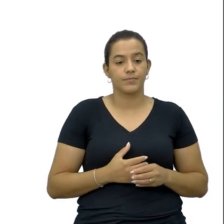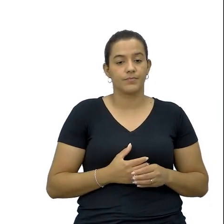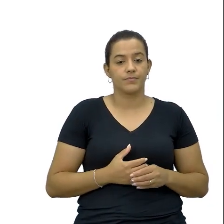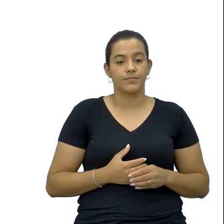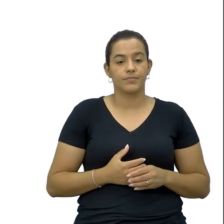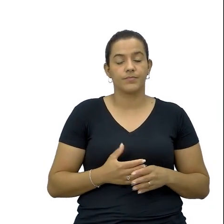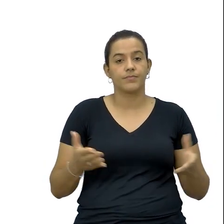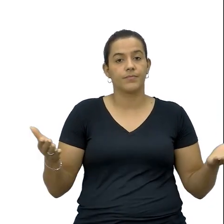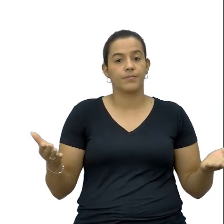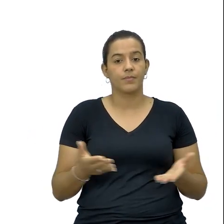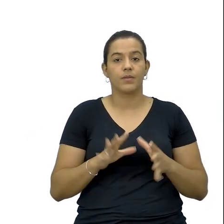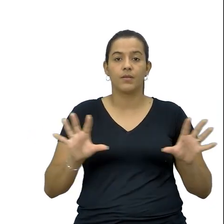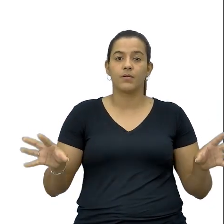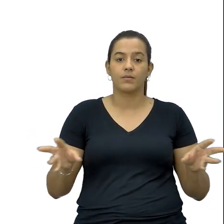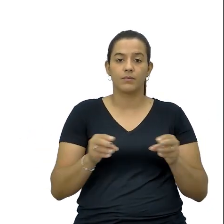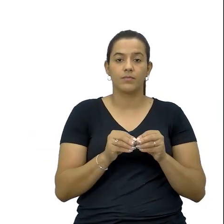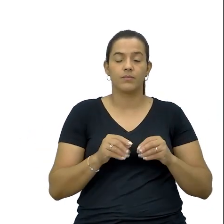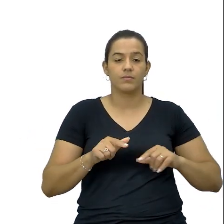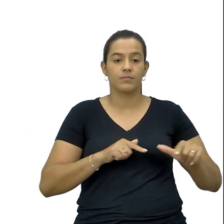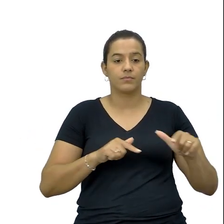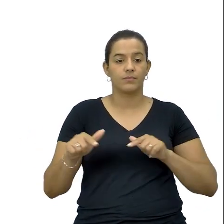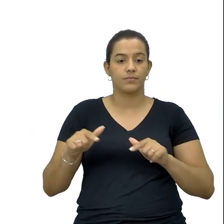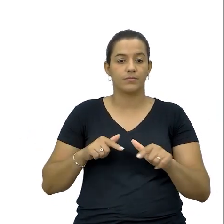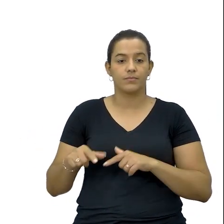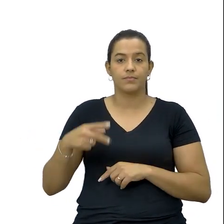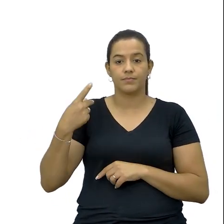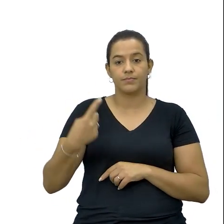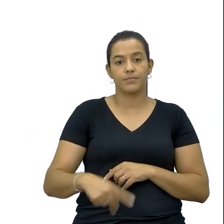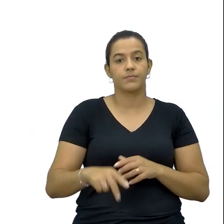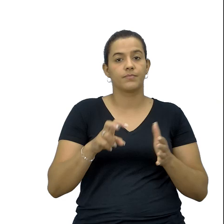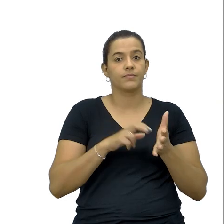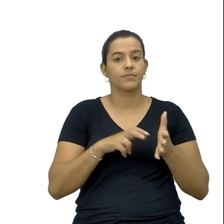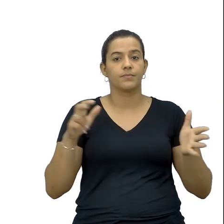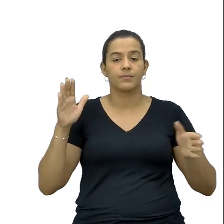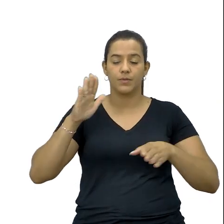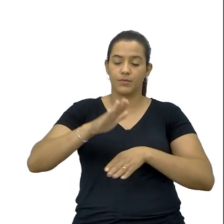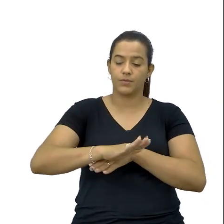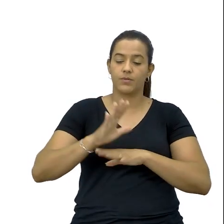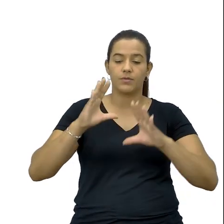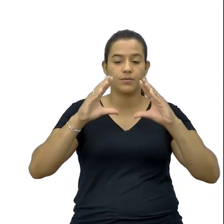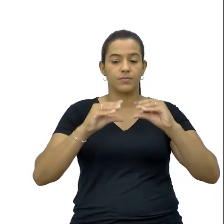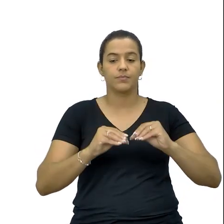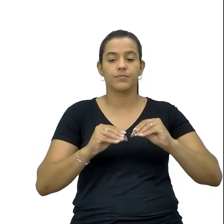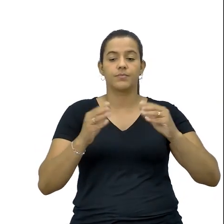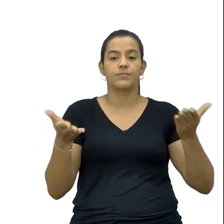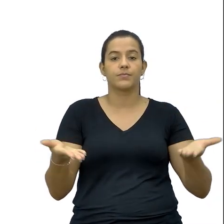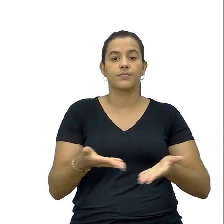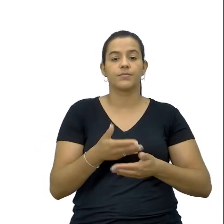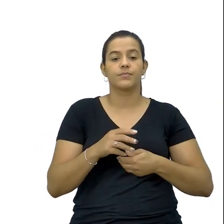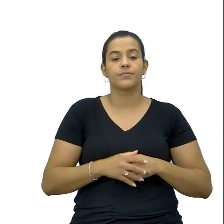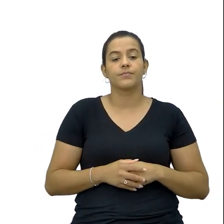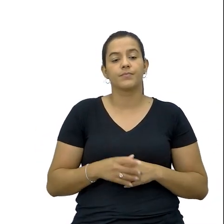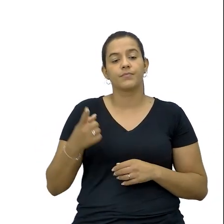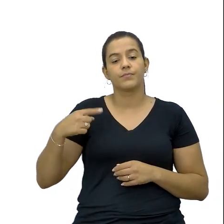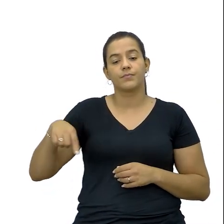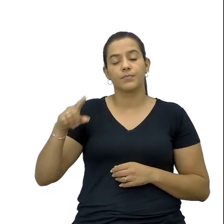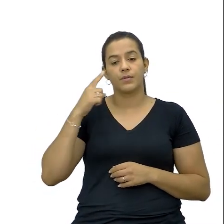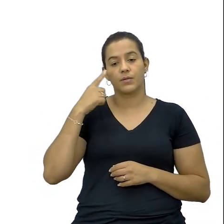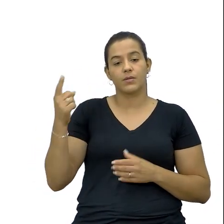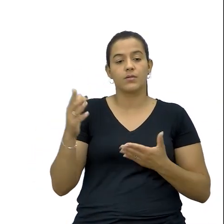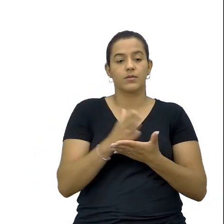para finalizar o nosso trabalho, né, dessa manhã, ou tarde, ou noite, né, nós retomamos